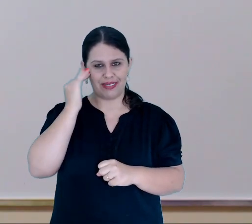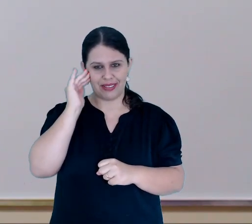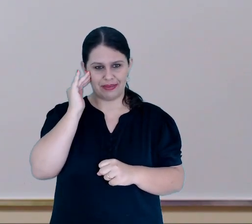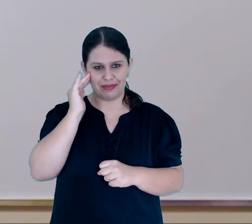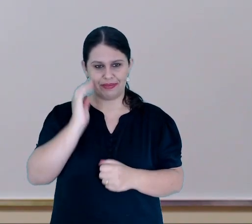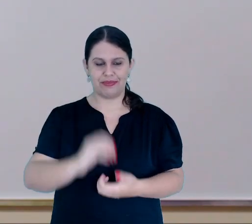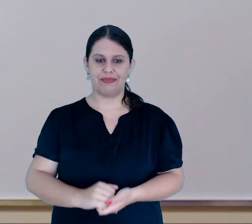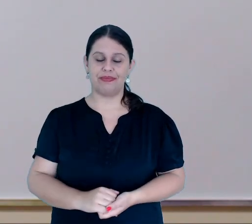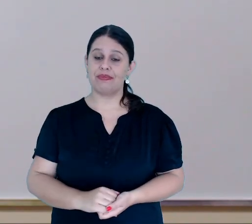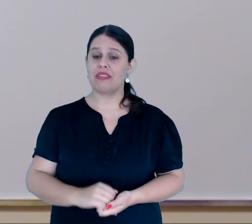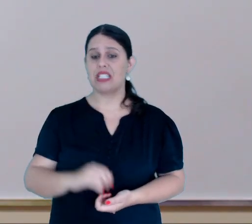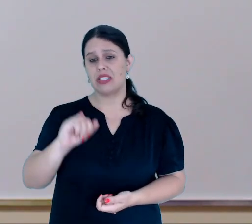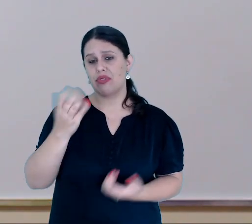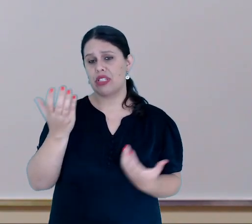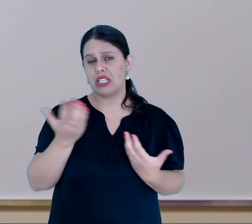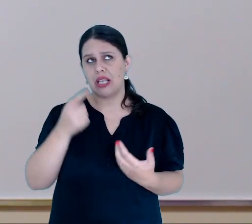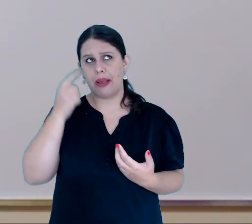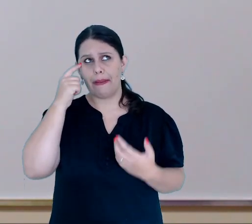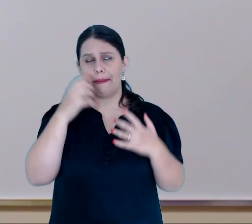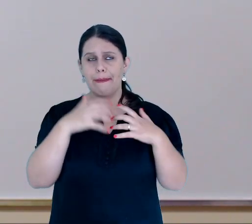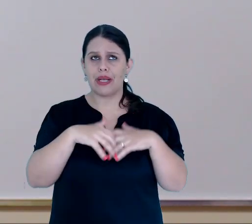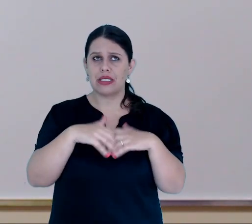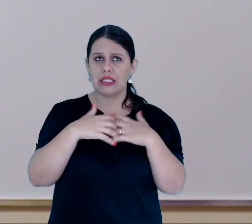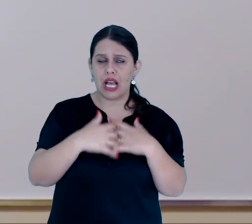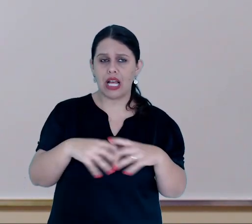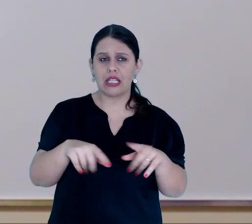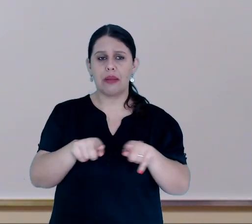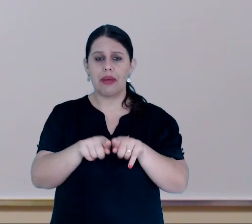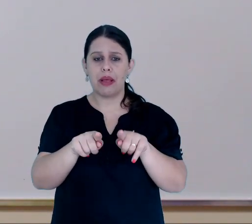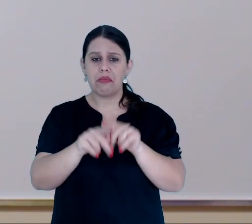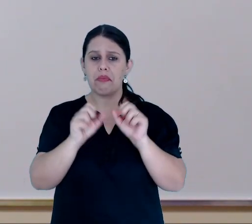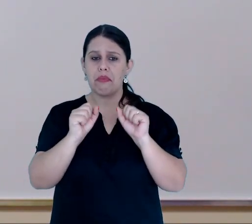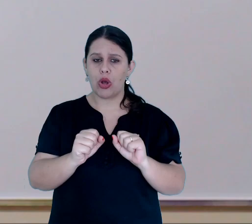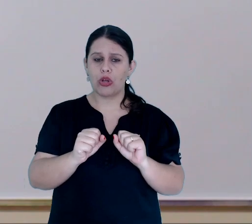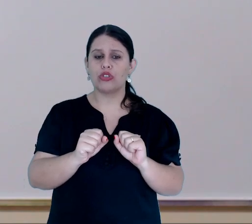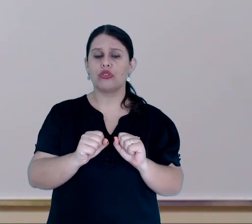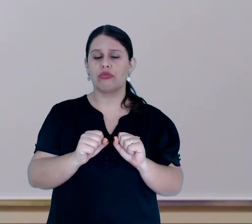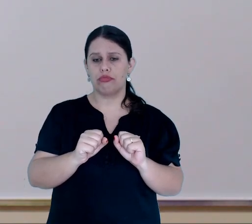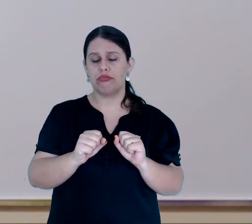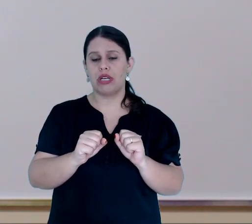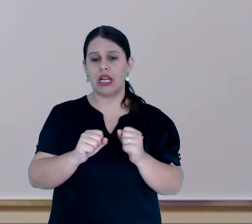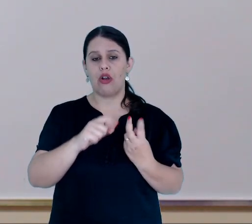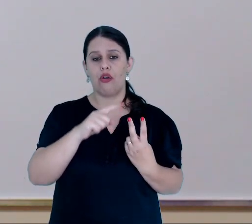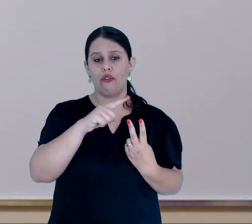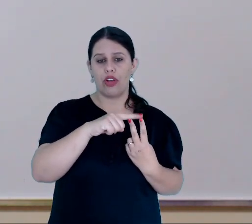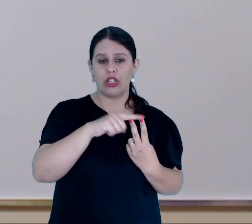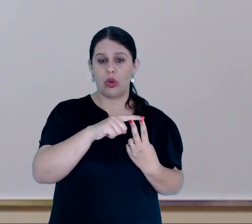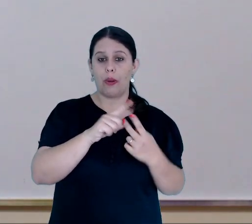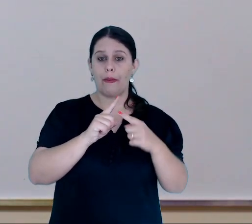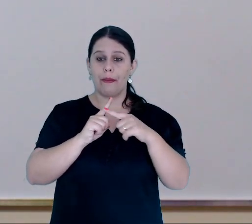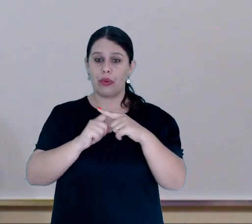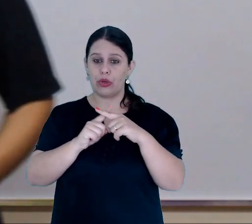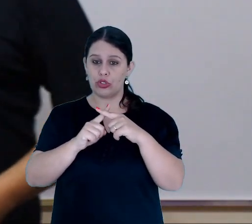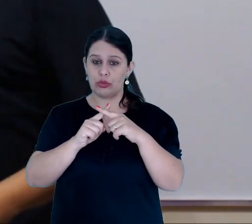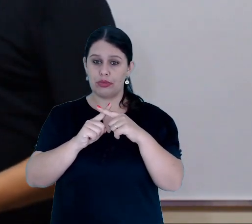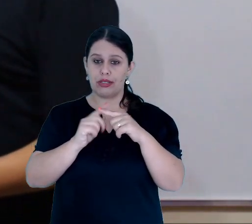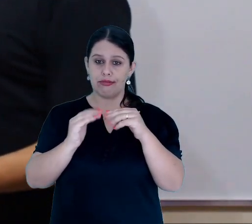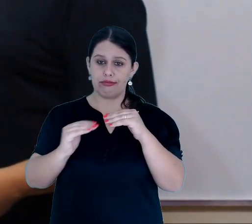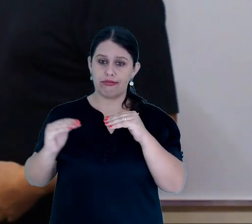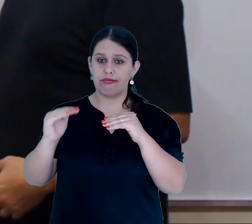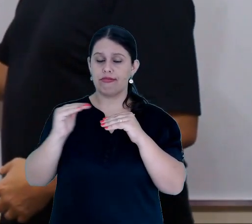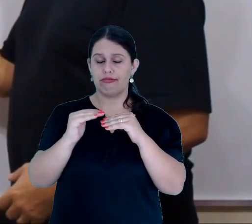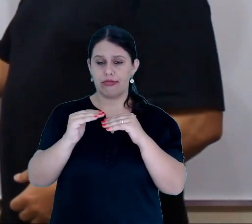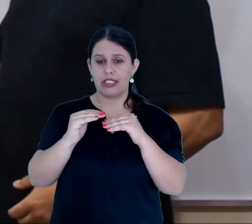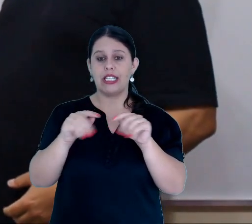subtração ao que a gente já tinha feito, que era uma soma Legal, pessoal? Legal, Muito bem! Ou se você quiser